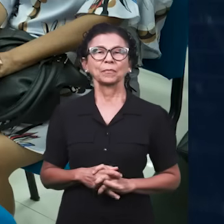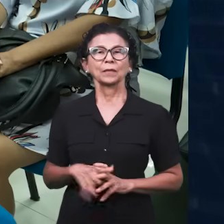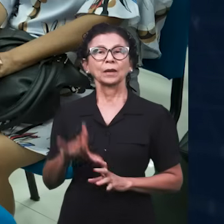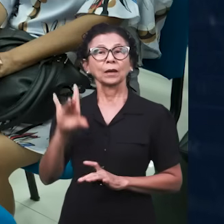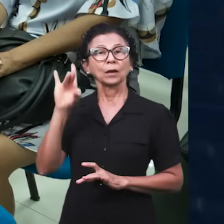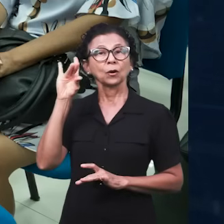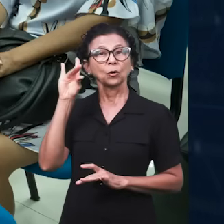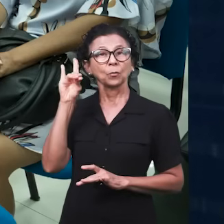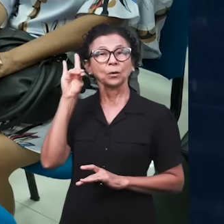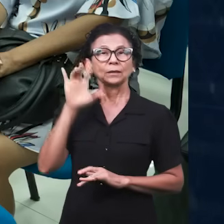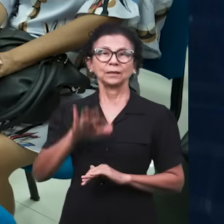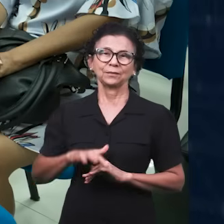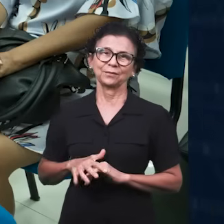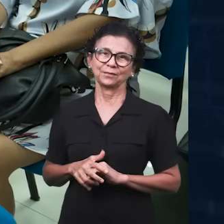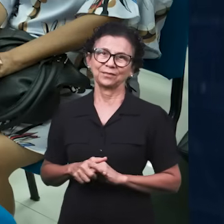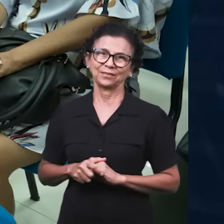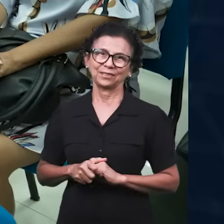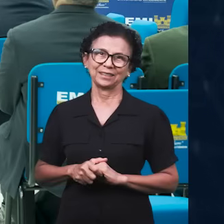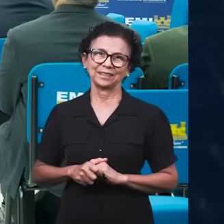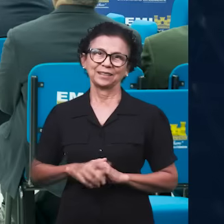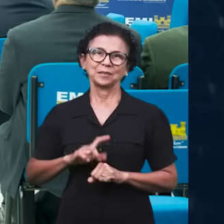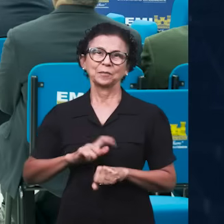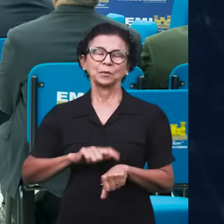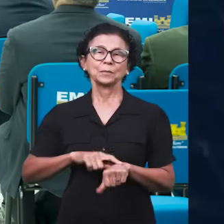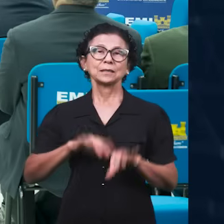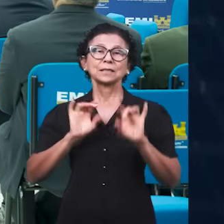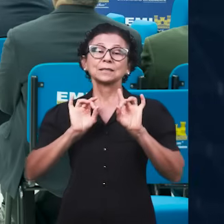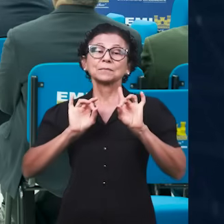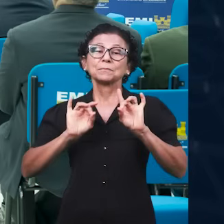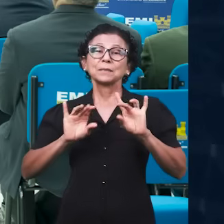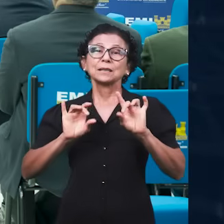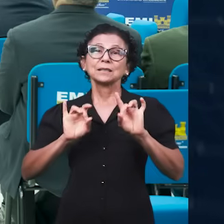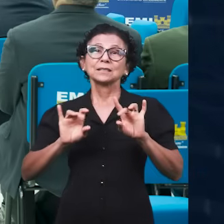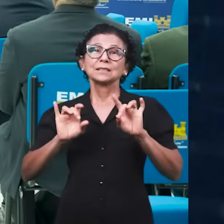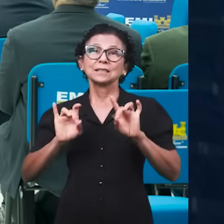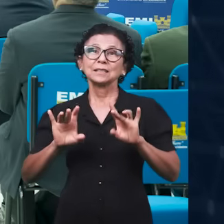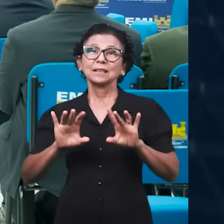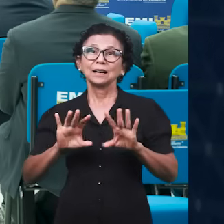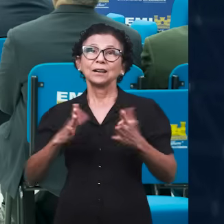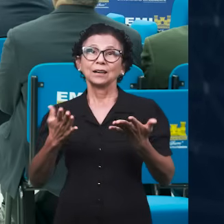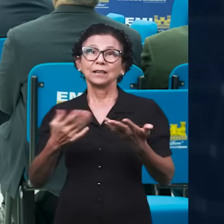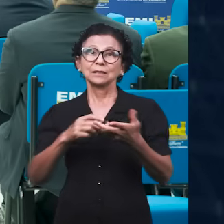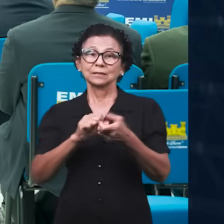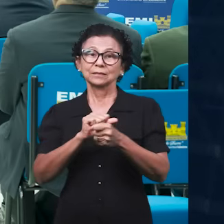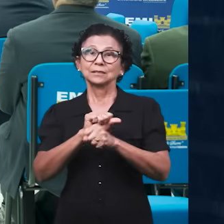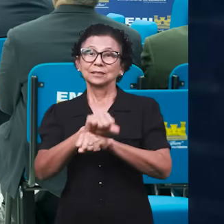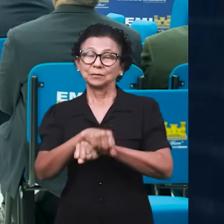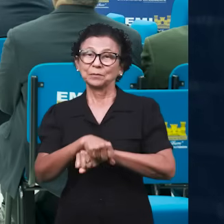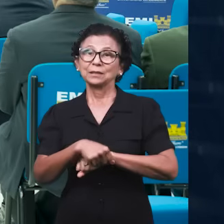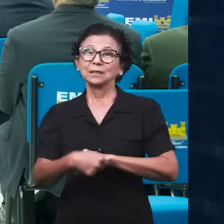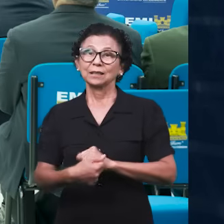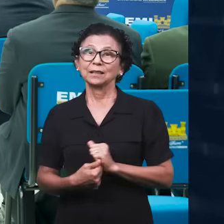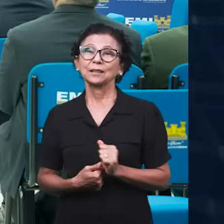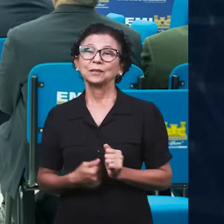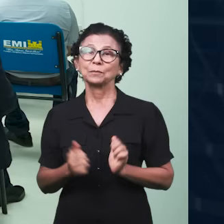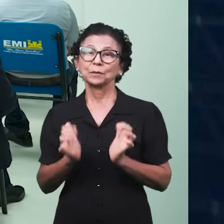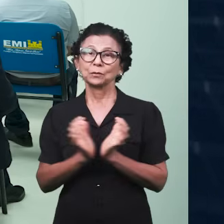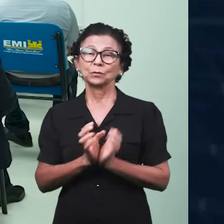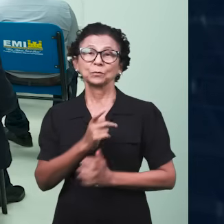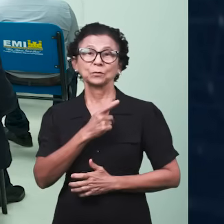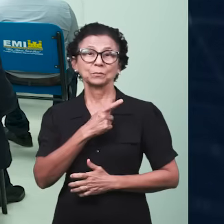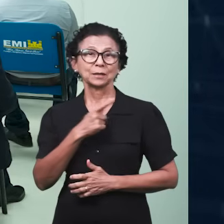viveu recentemente um tempo especial com a realização de um seminário para pastores e líderes de diversas